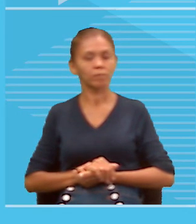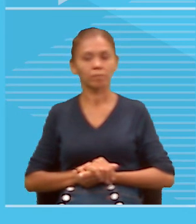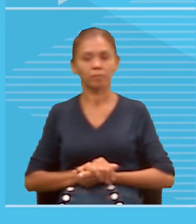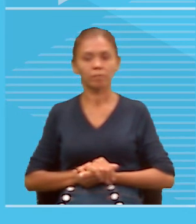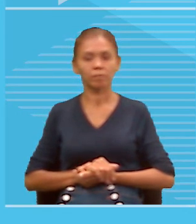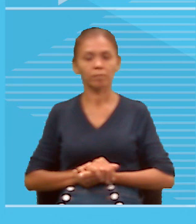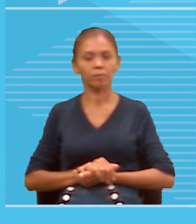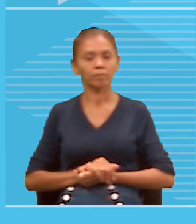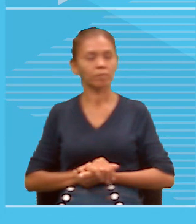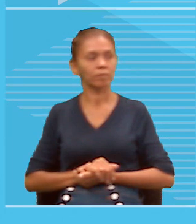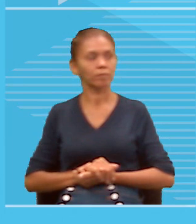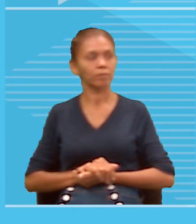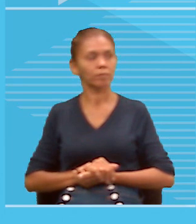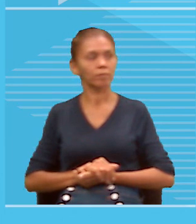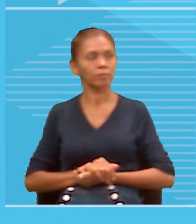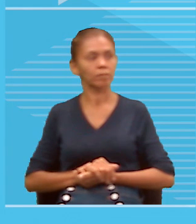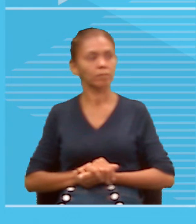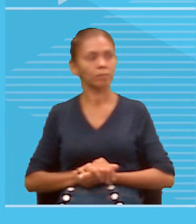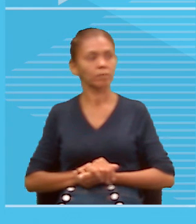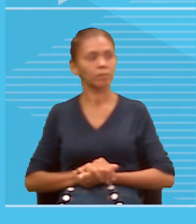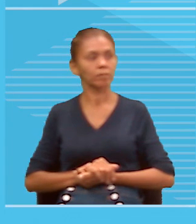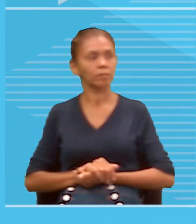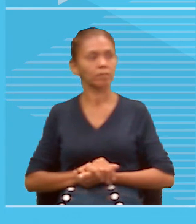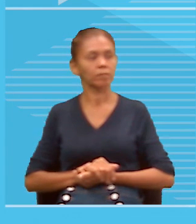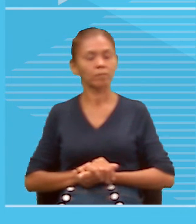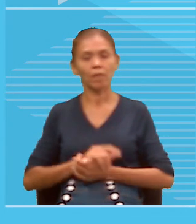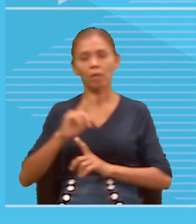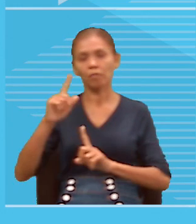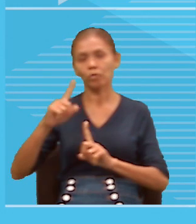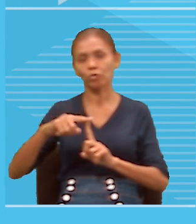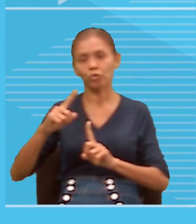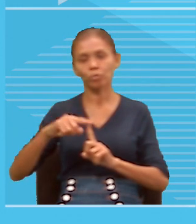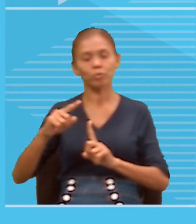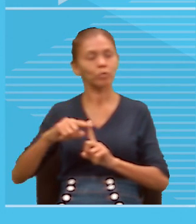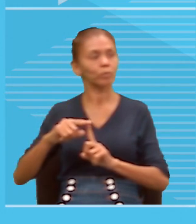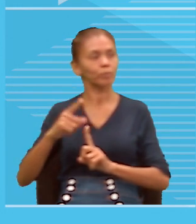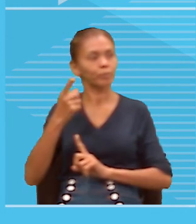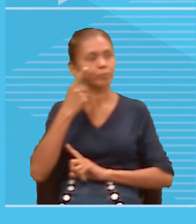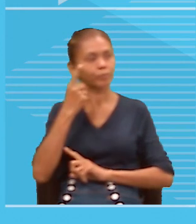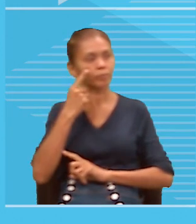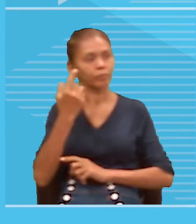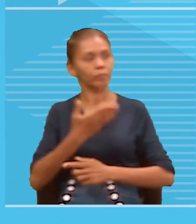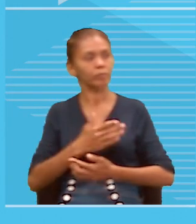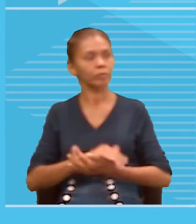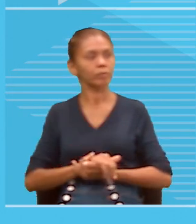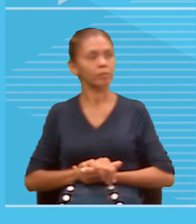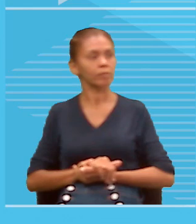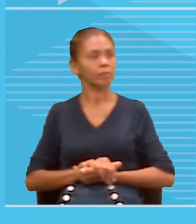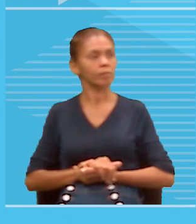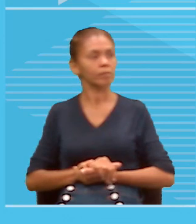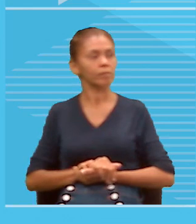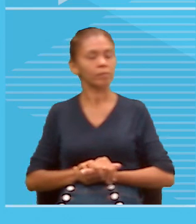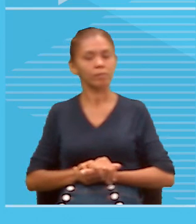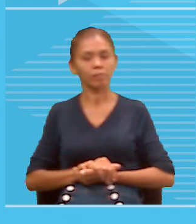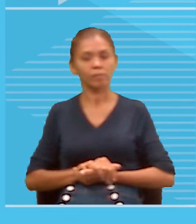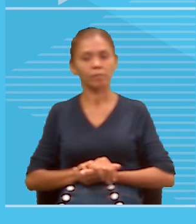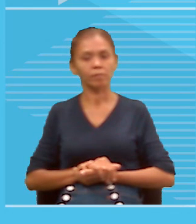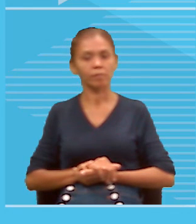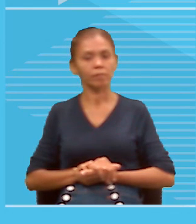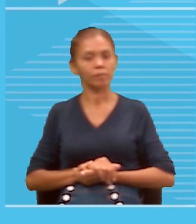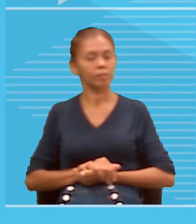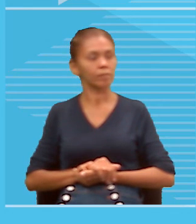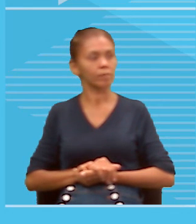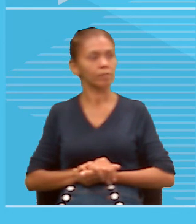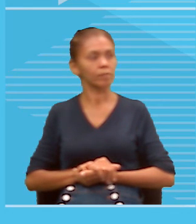macacos do Velho Mundo os gibões os orangotangos os gorilas os chimpanzés e os seres humanos